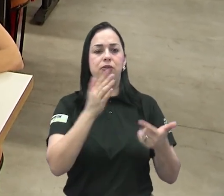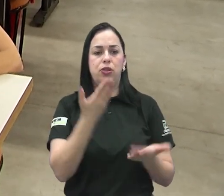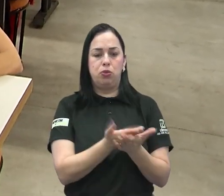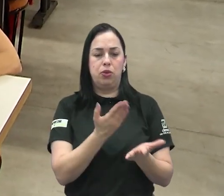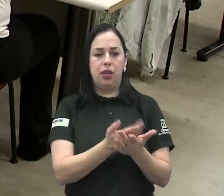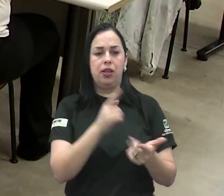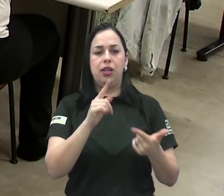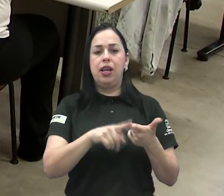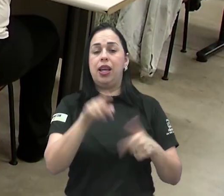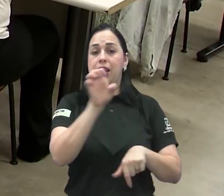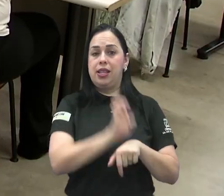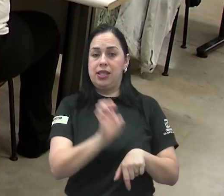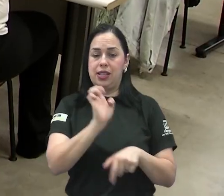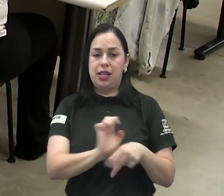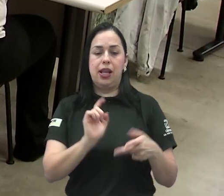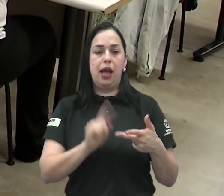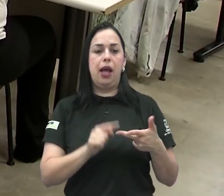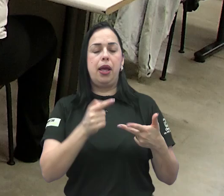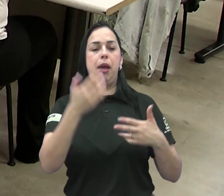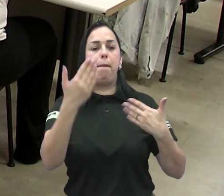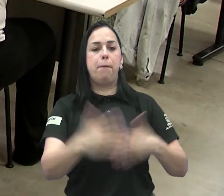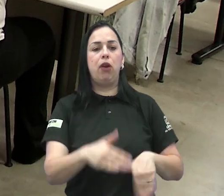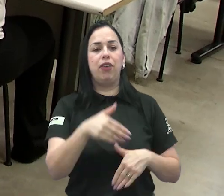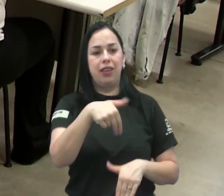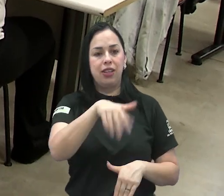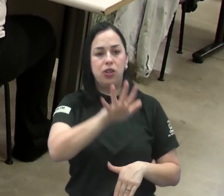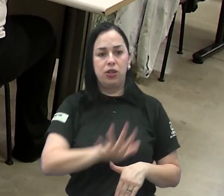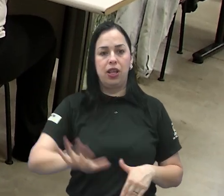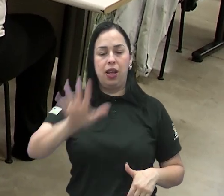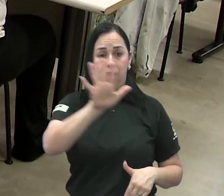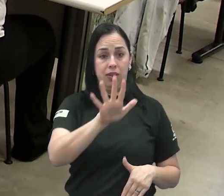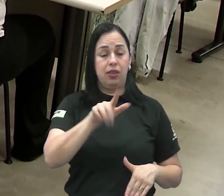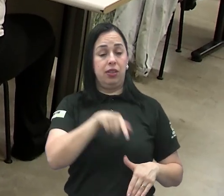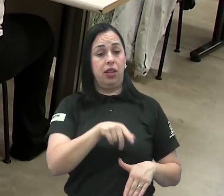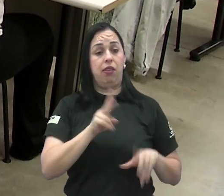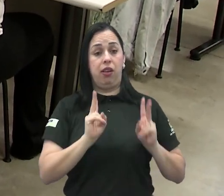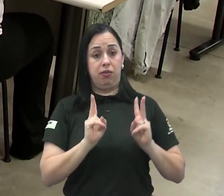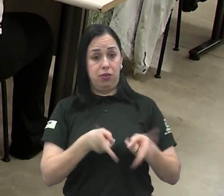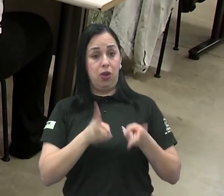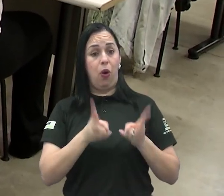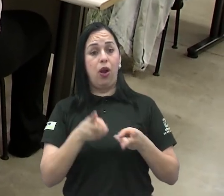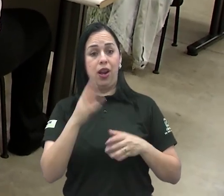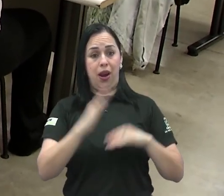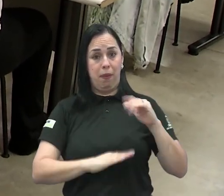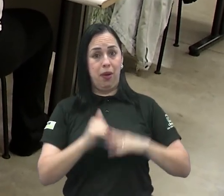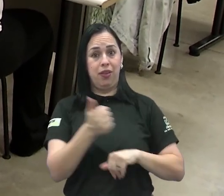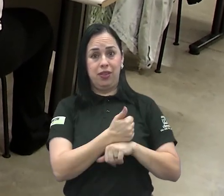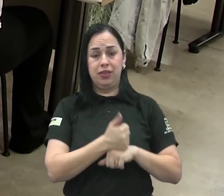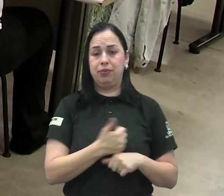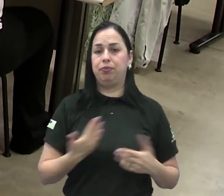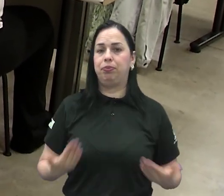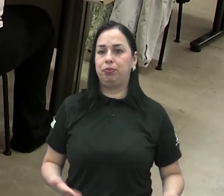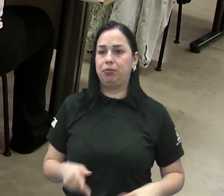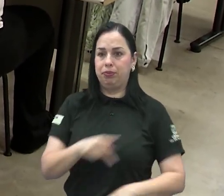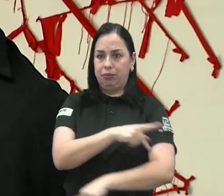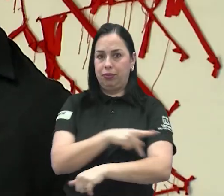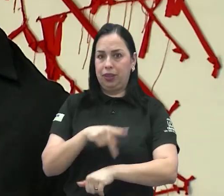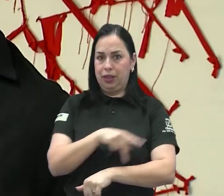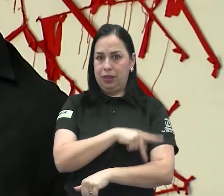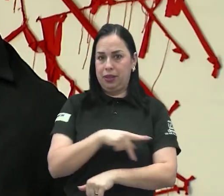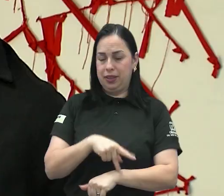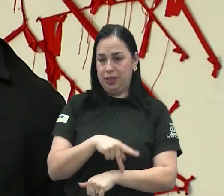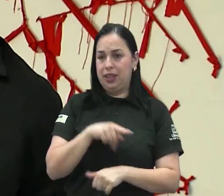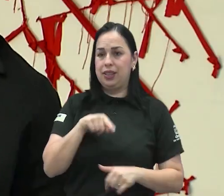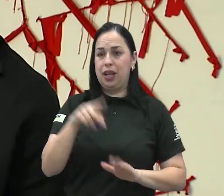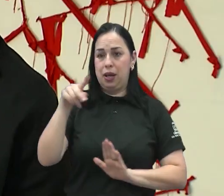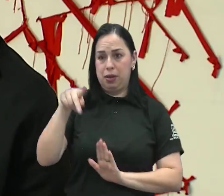de estágio e a prova nacional docente podem estimular os estudantes a permanecer na carreira. Na